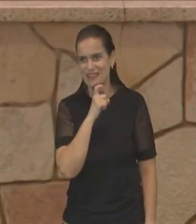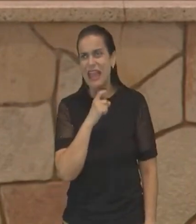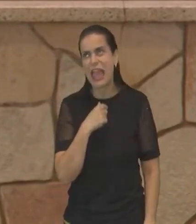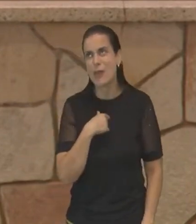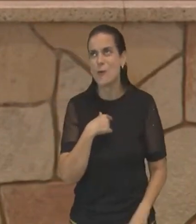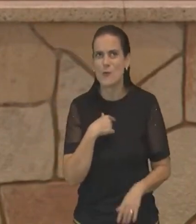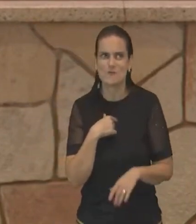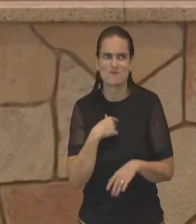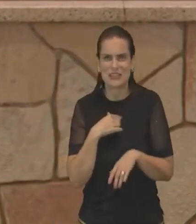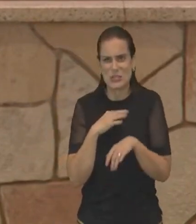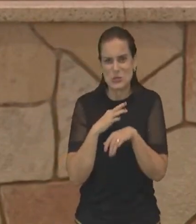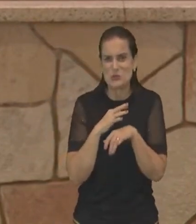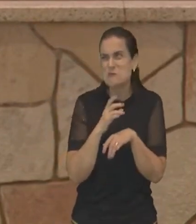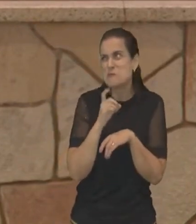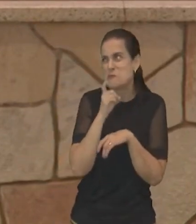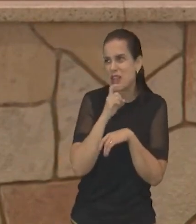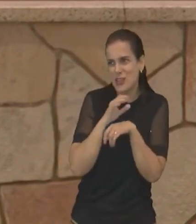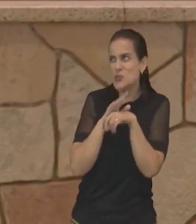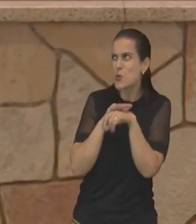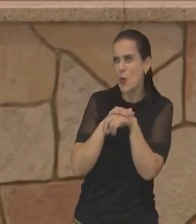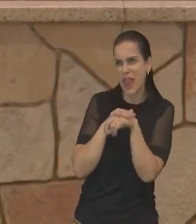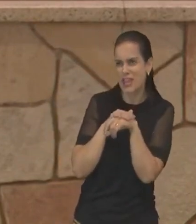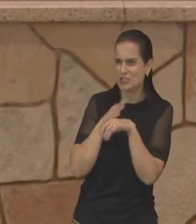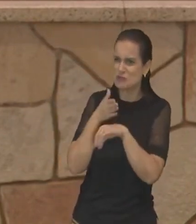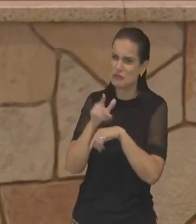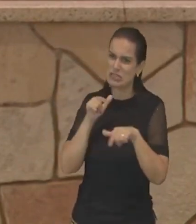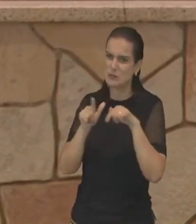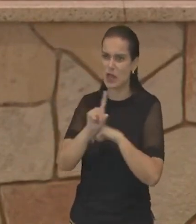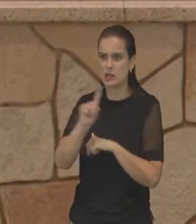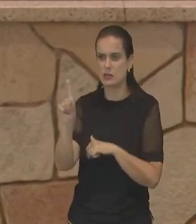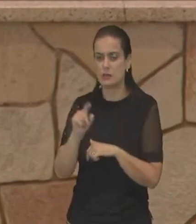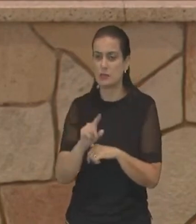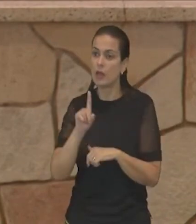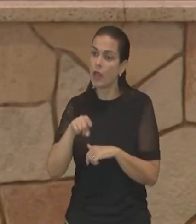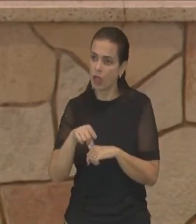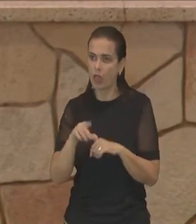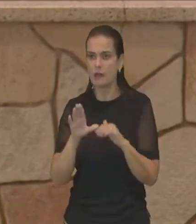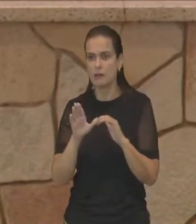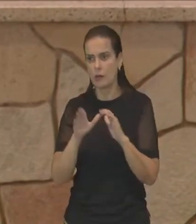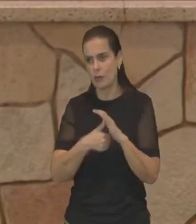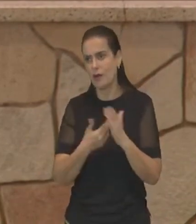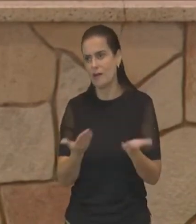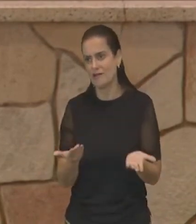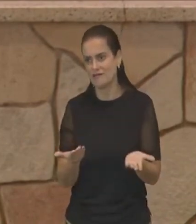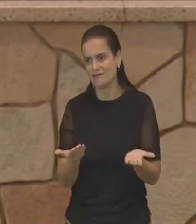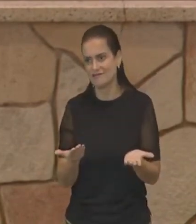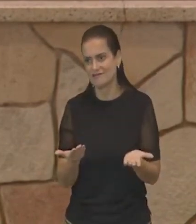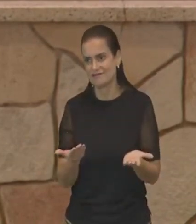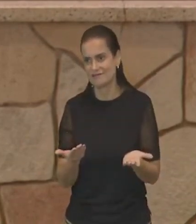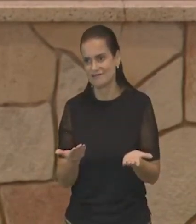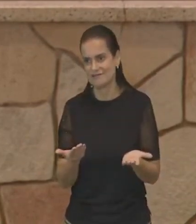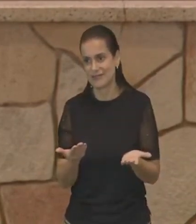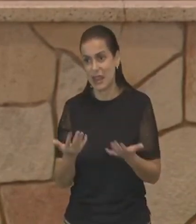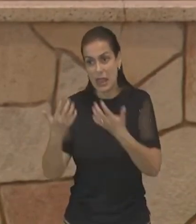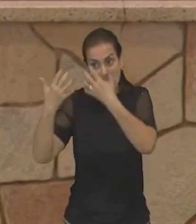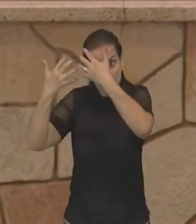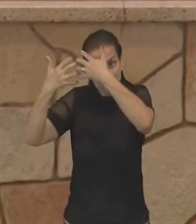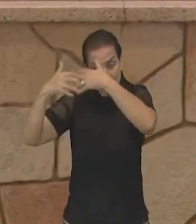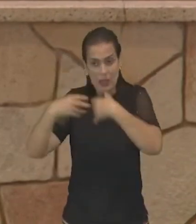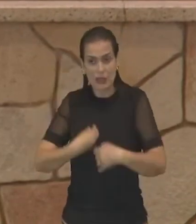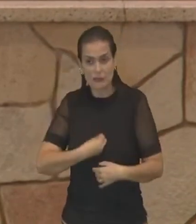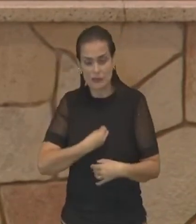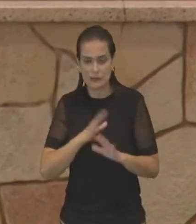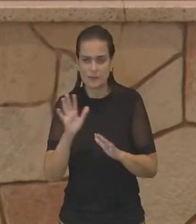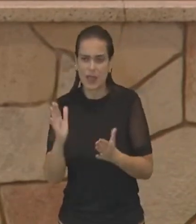não estiver de fato doente. Uma vida de santidade, então, é refletida nesse nosso dia a dia. Quer ver